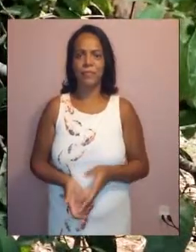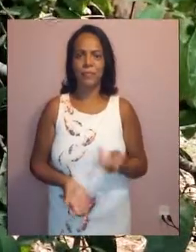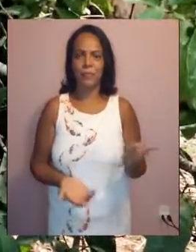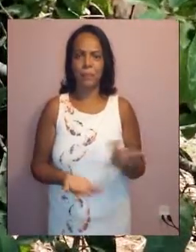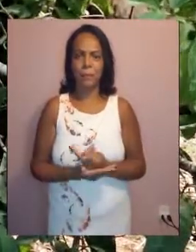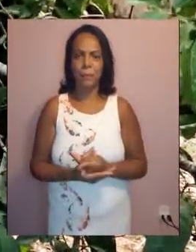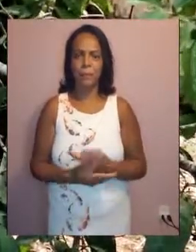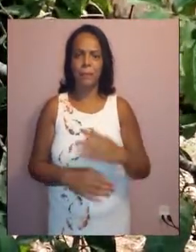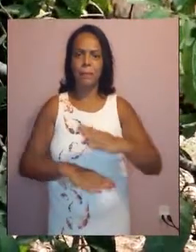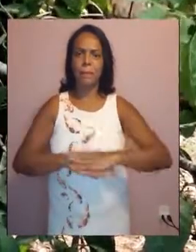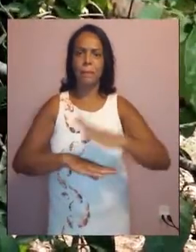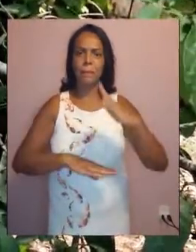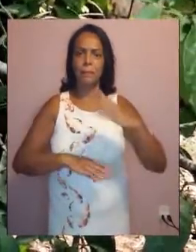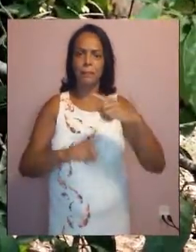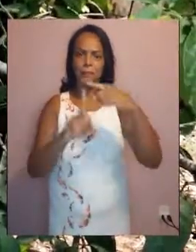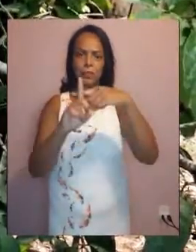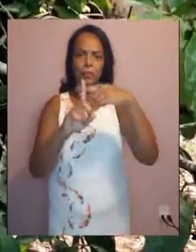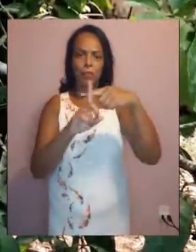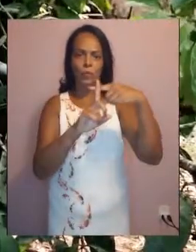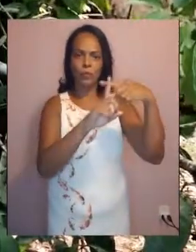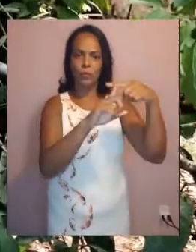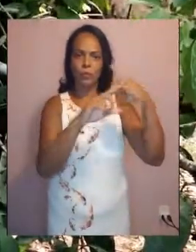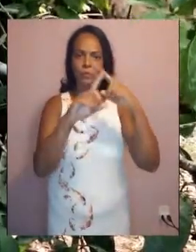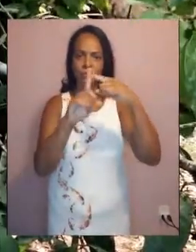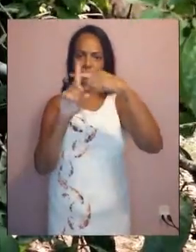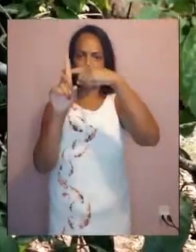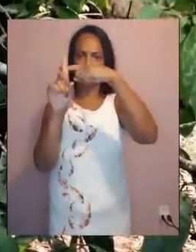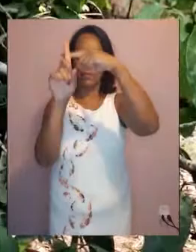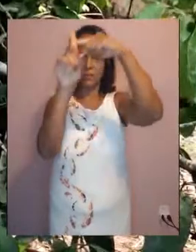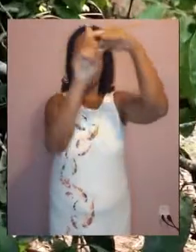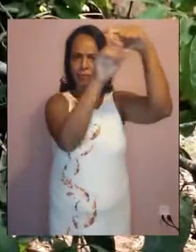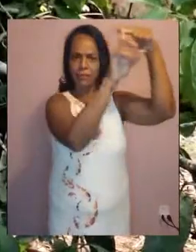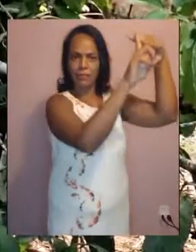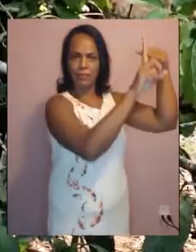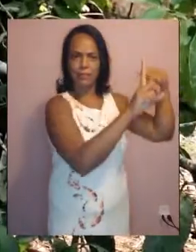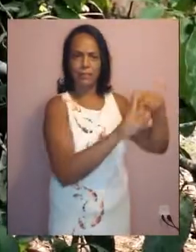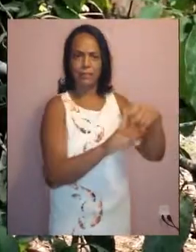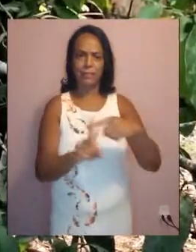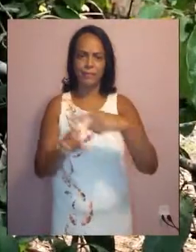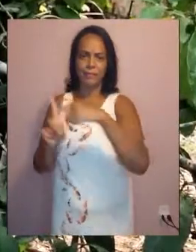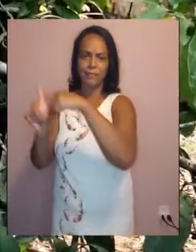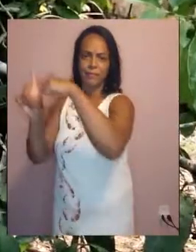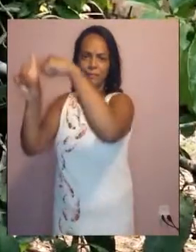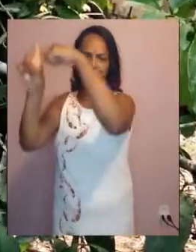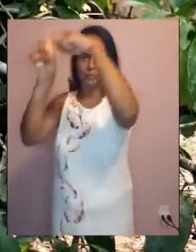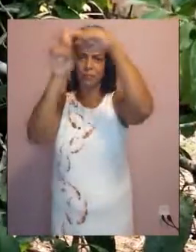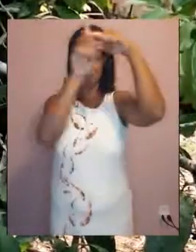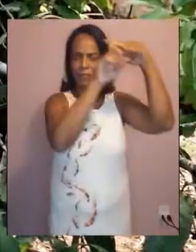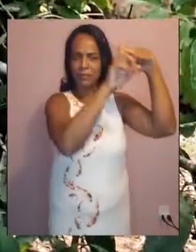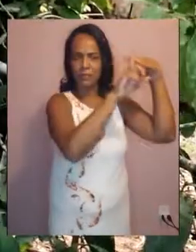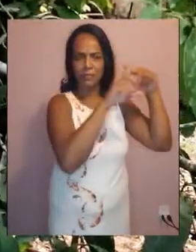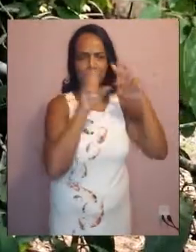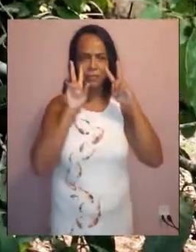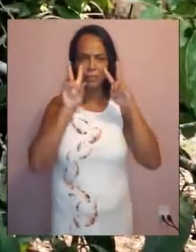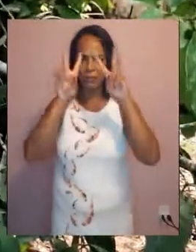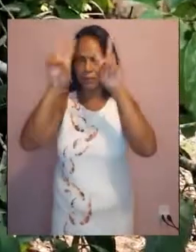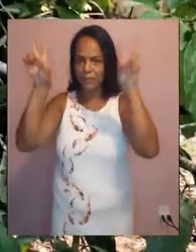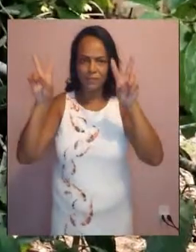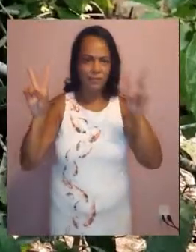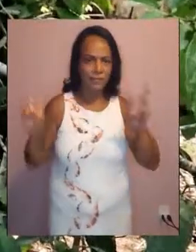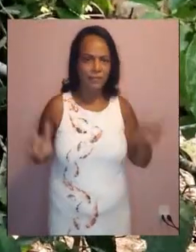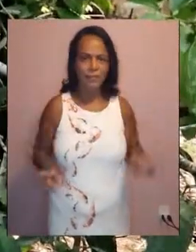cruzes iam se multiplicando, né? Aí ele disse que daqui a pouco era tanta cruz